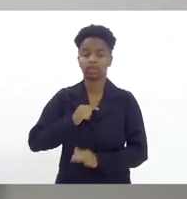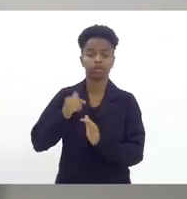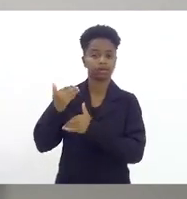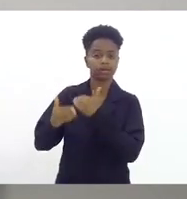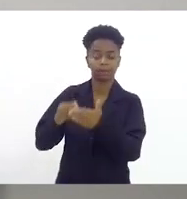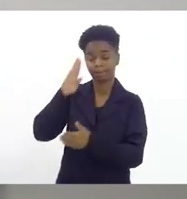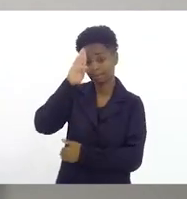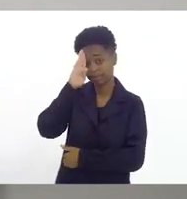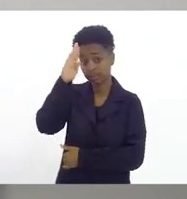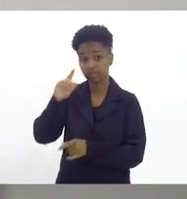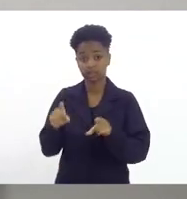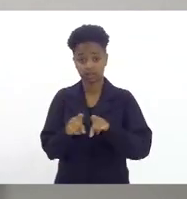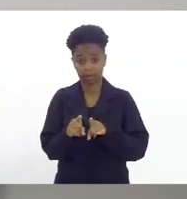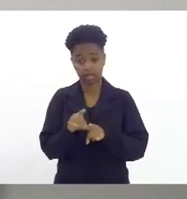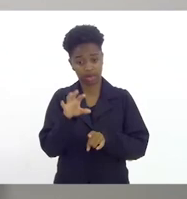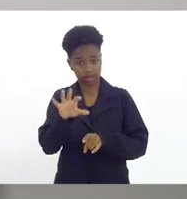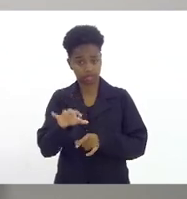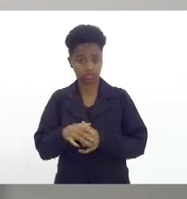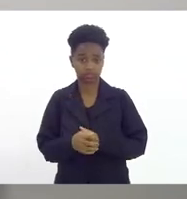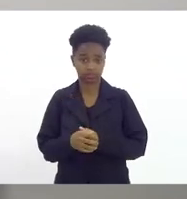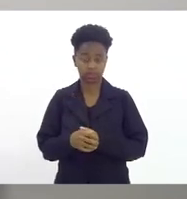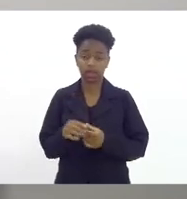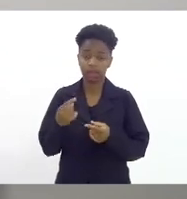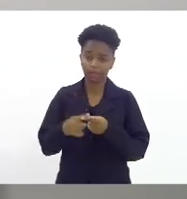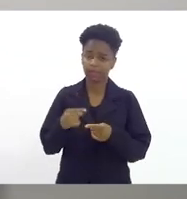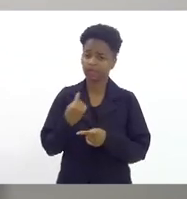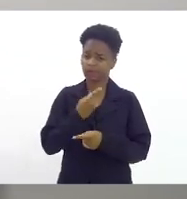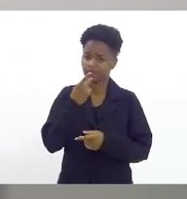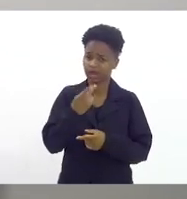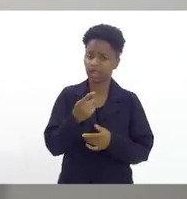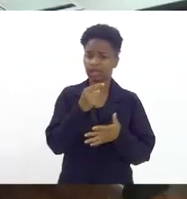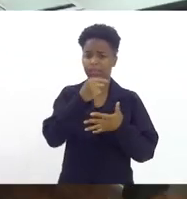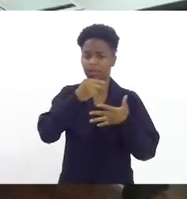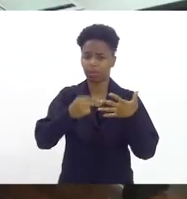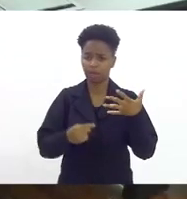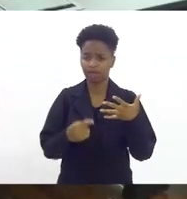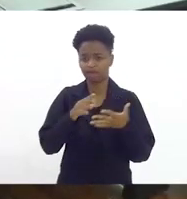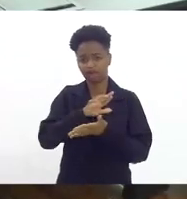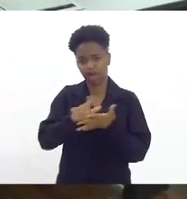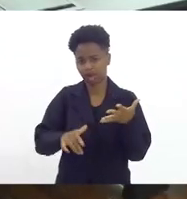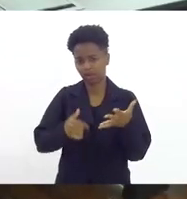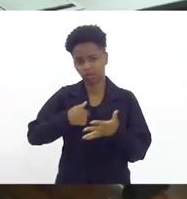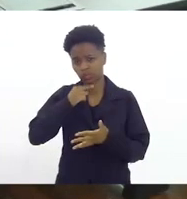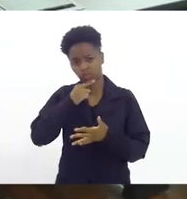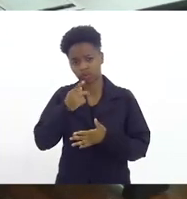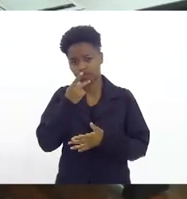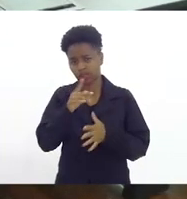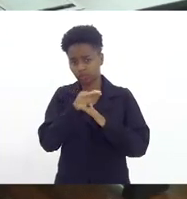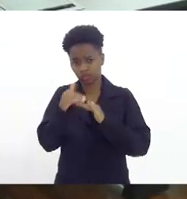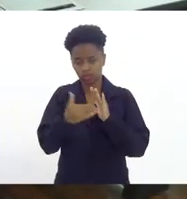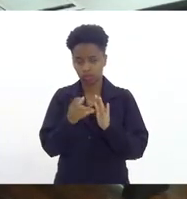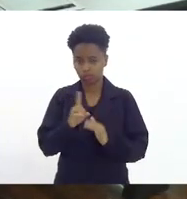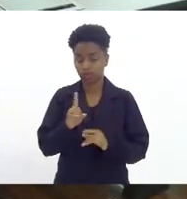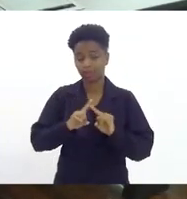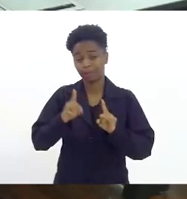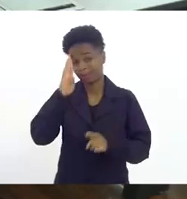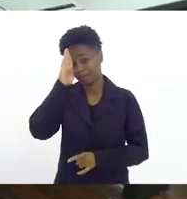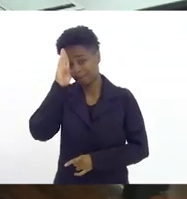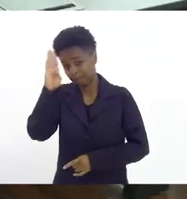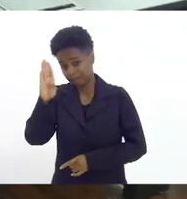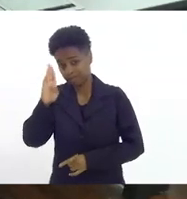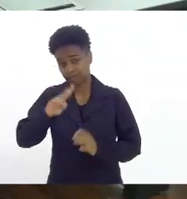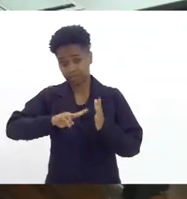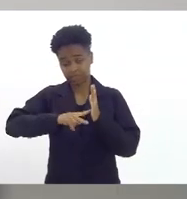principalmente também esse ponto a gente aqui vai acabar falando de vários eu não vou conseguir cobrir todos mas o principal enquanto sindicato